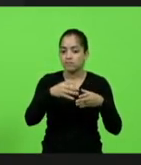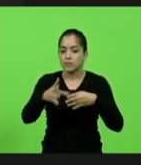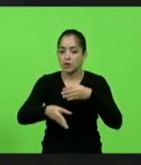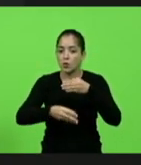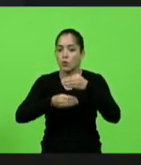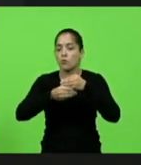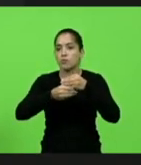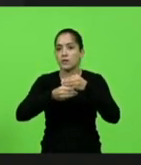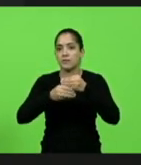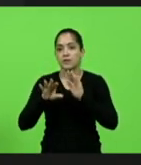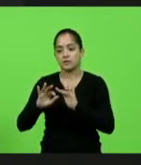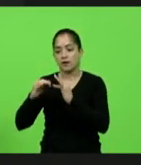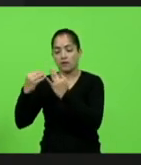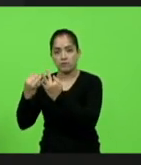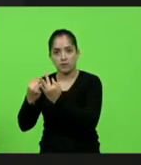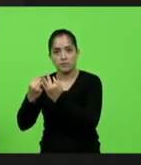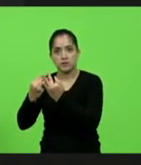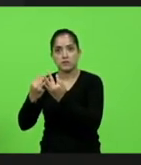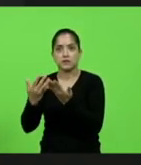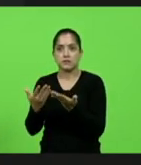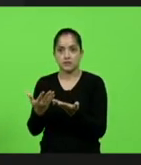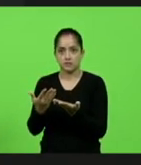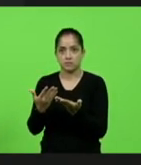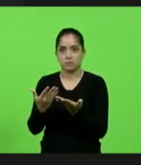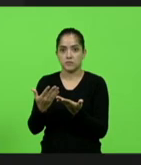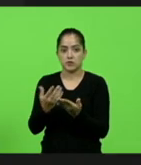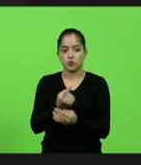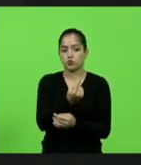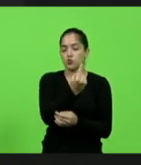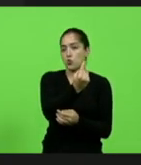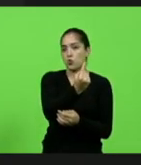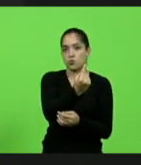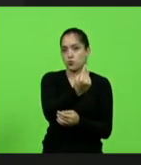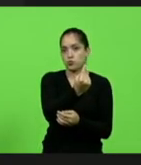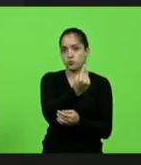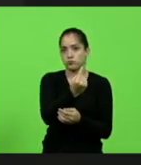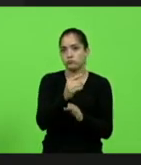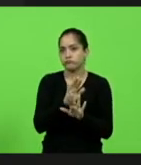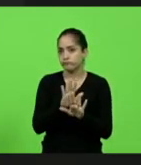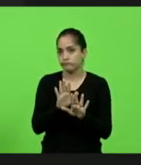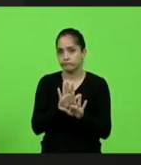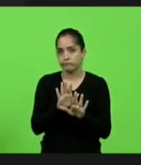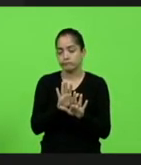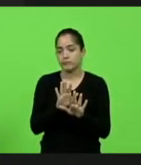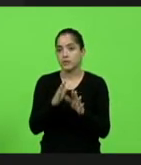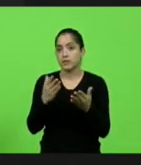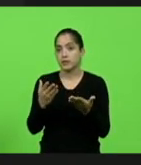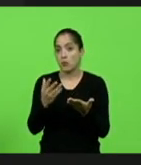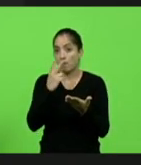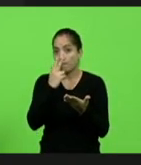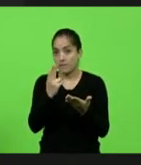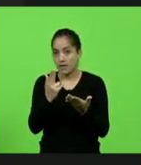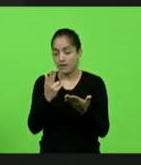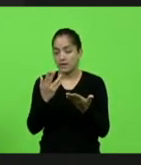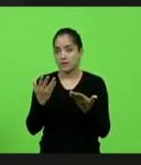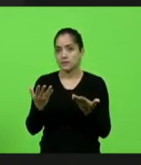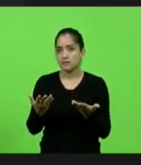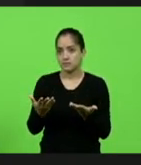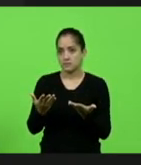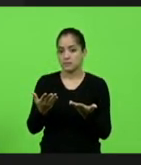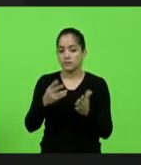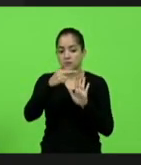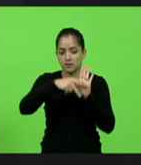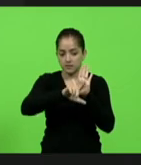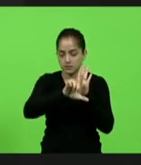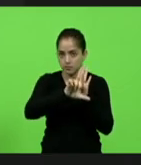família, e não apenas um em relação ao outro. Então, faz-me parecer que o projeto de